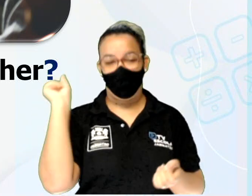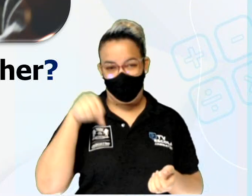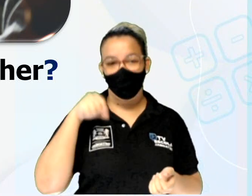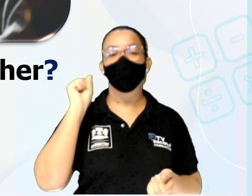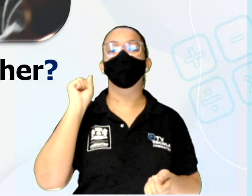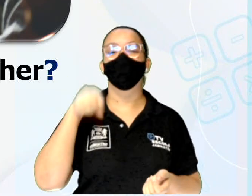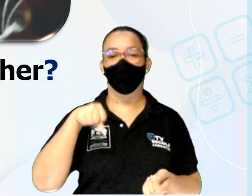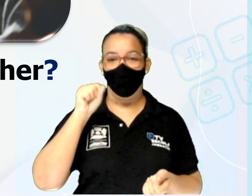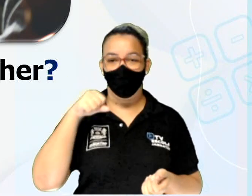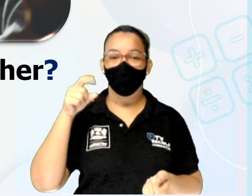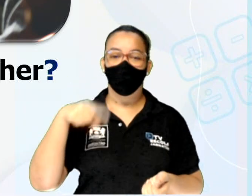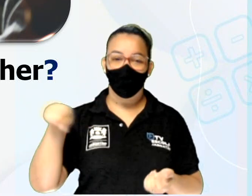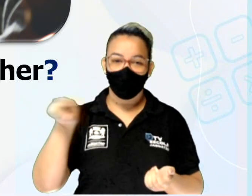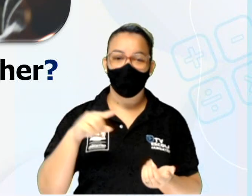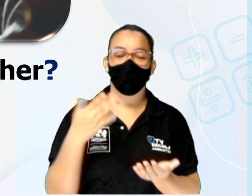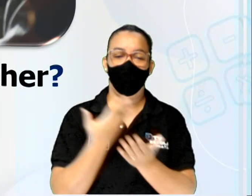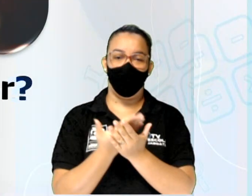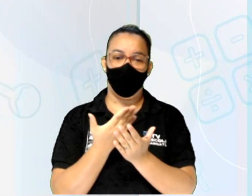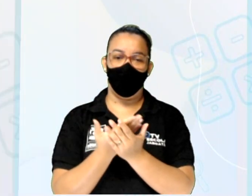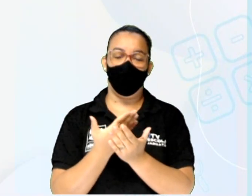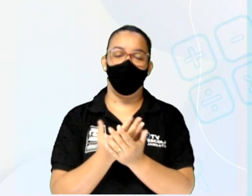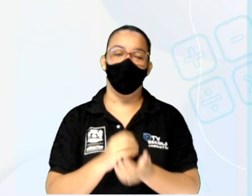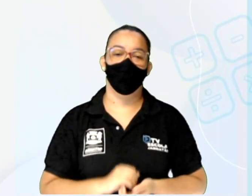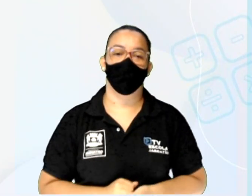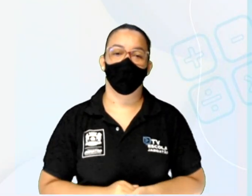Yes, they did.